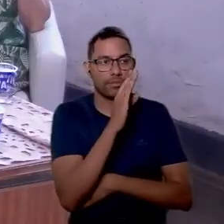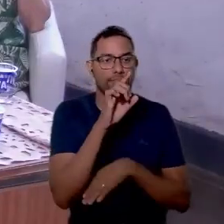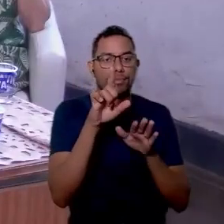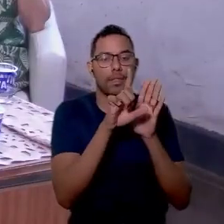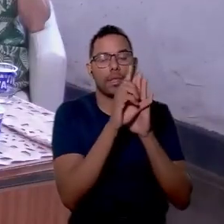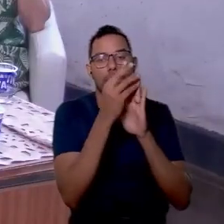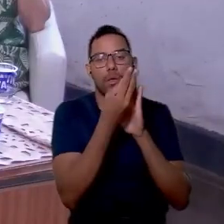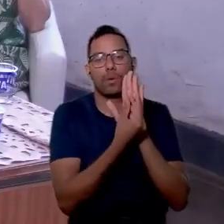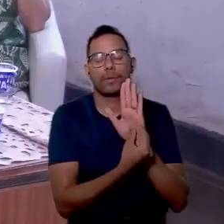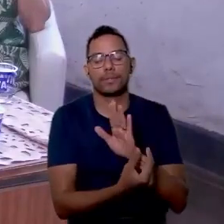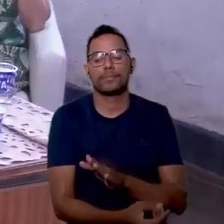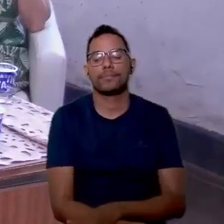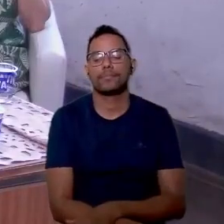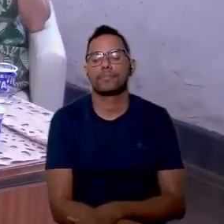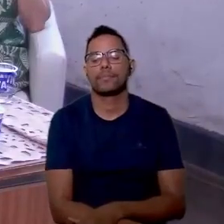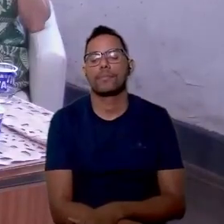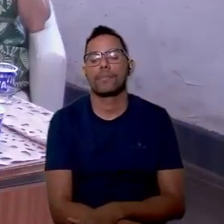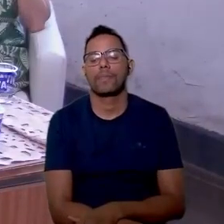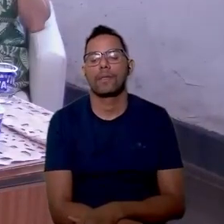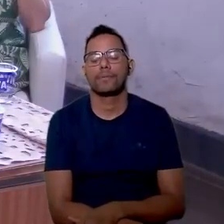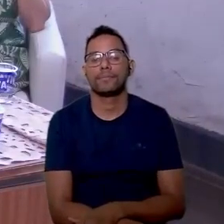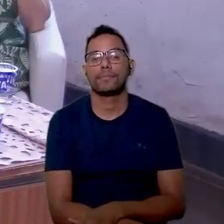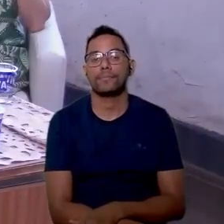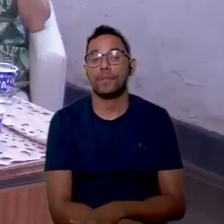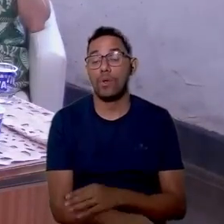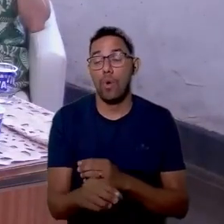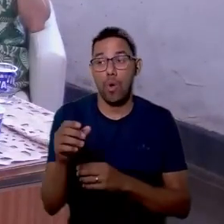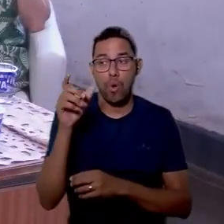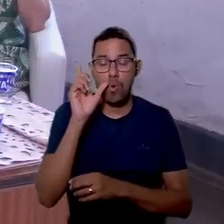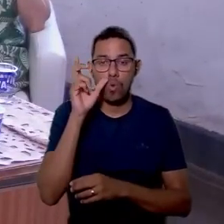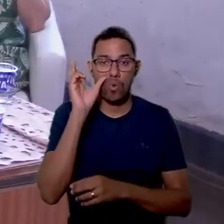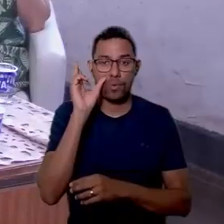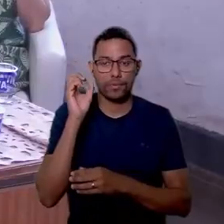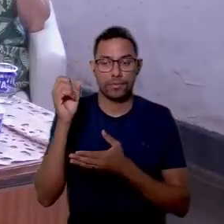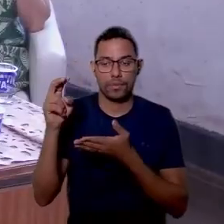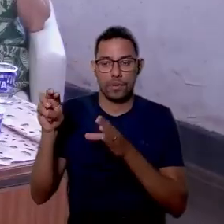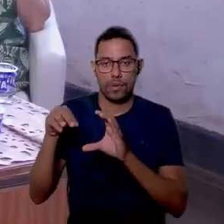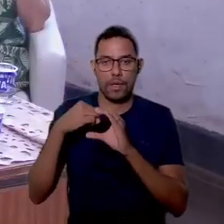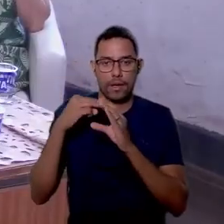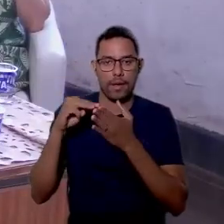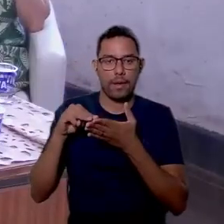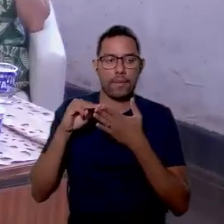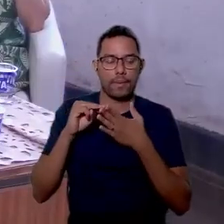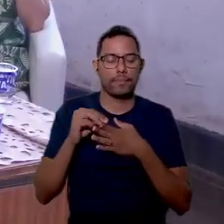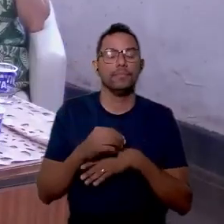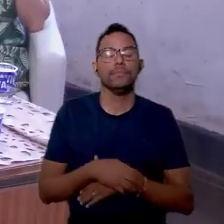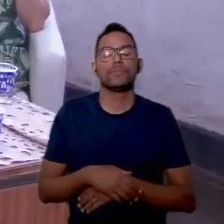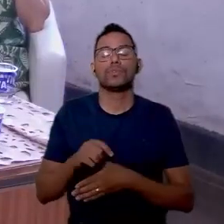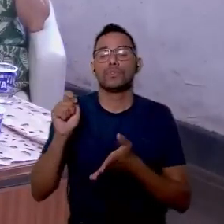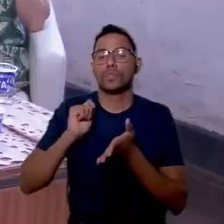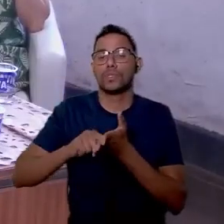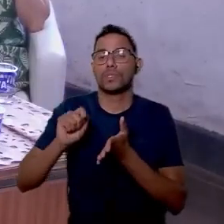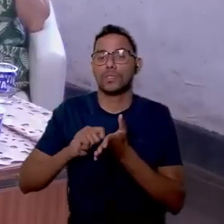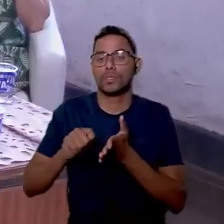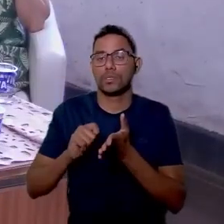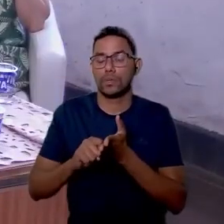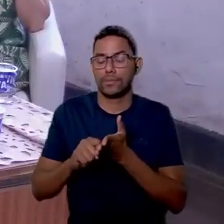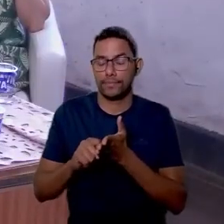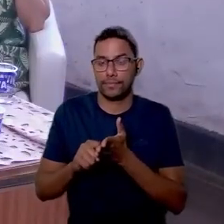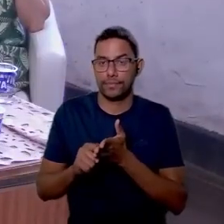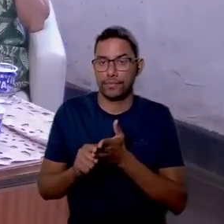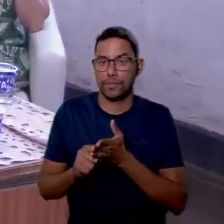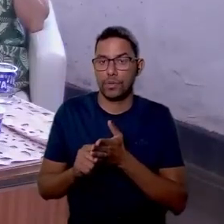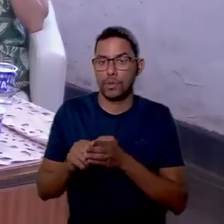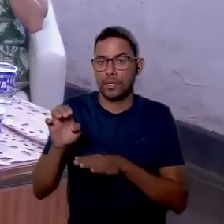Rouanet. Ontem eu recebi, Sueli, um e-mail, anteontem, de um escritor do estado